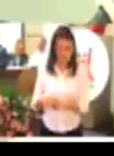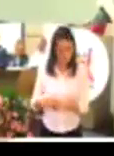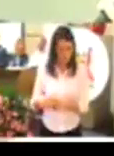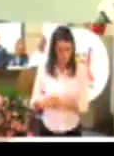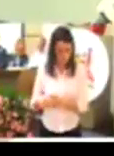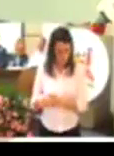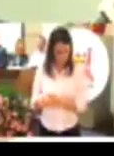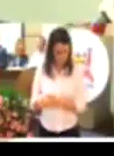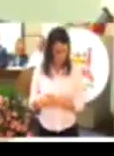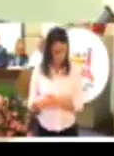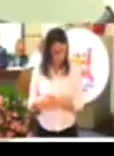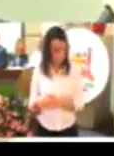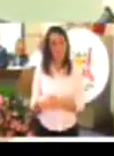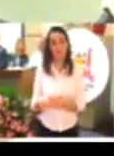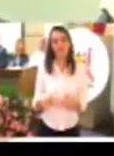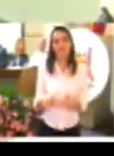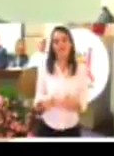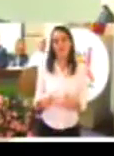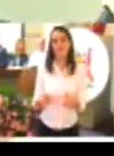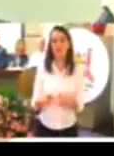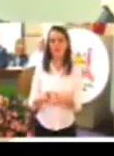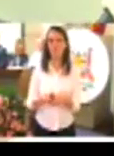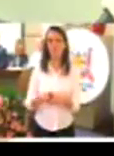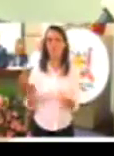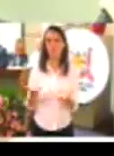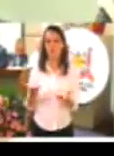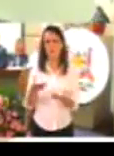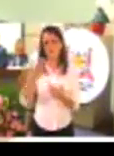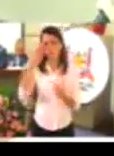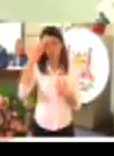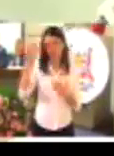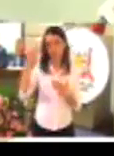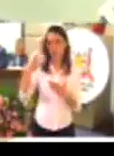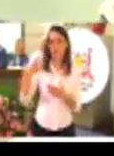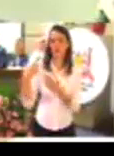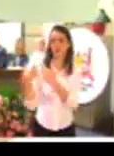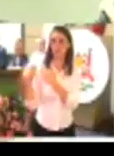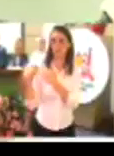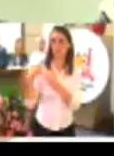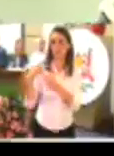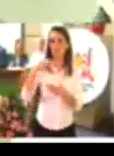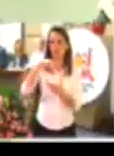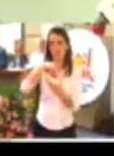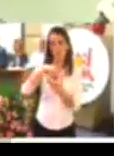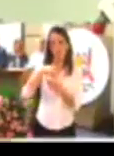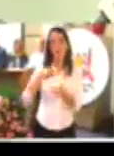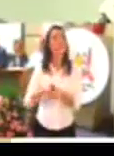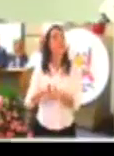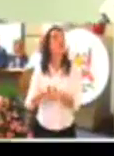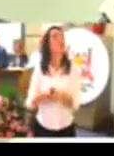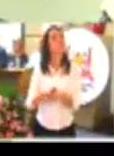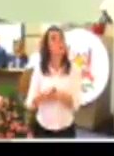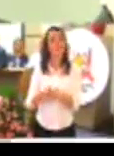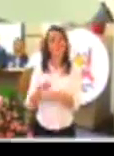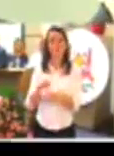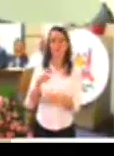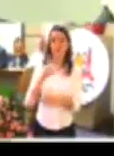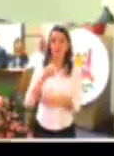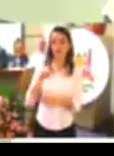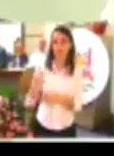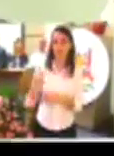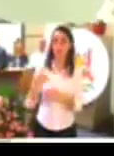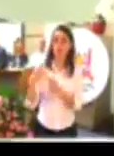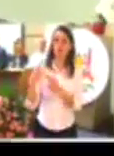nossa universidade, a Unesc, que também é uma grande parceira nesse processo, ao Carlos, que também é diretor da Faculdade